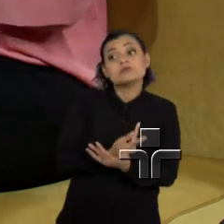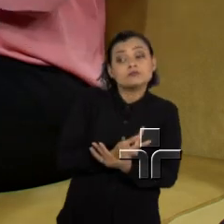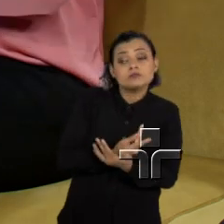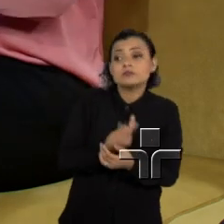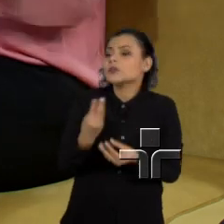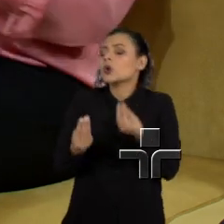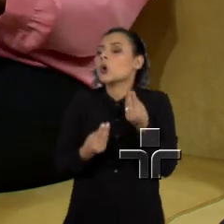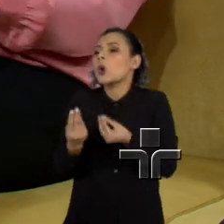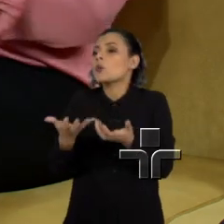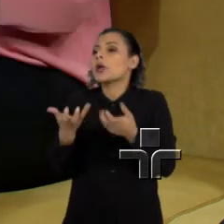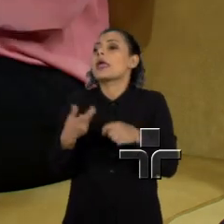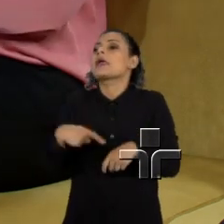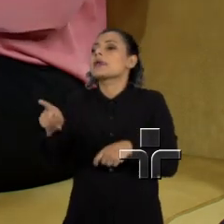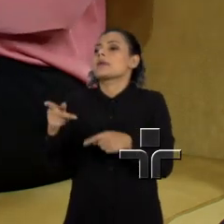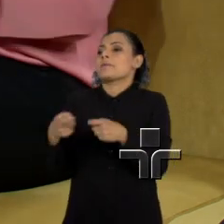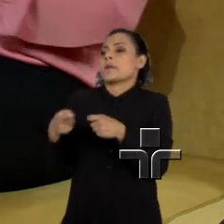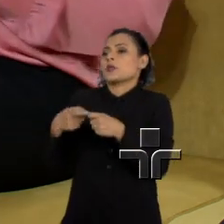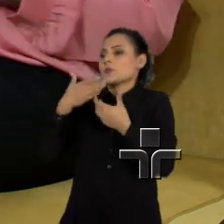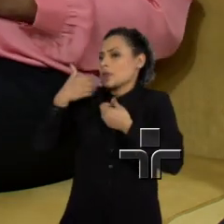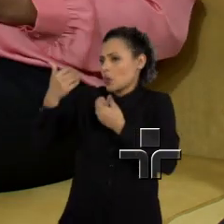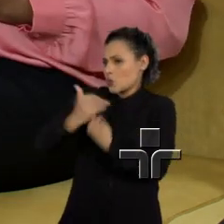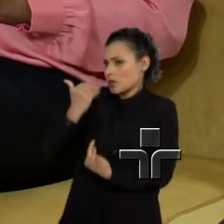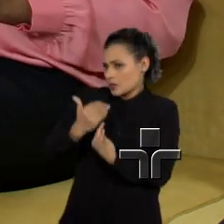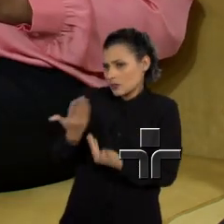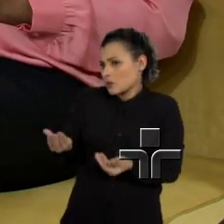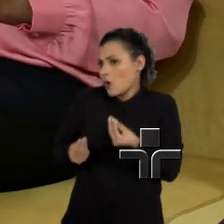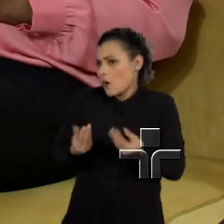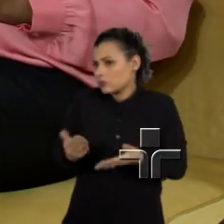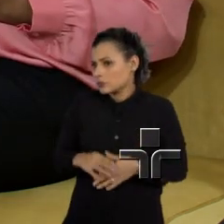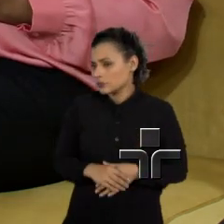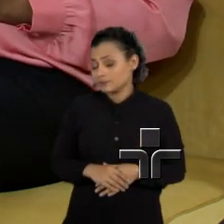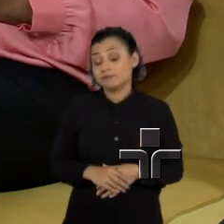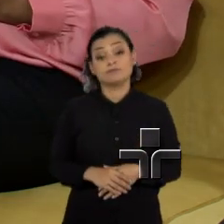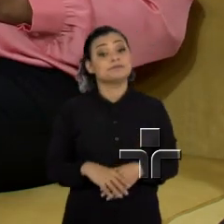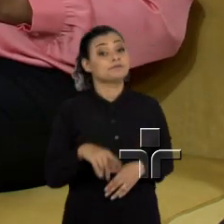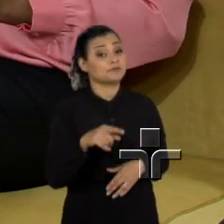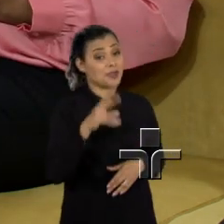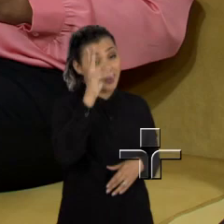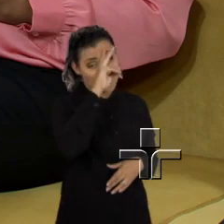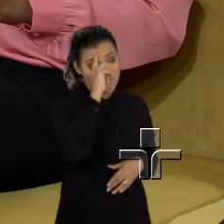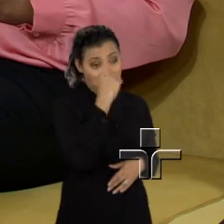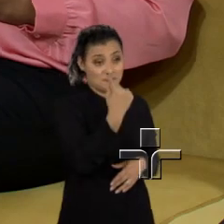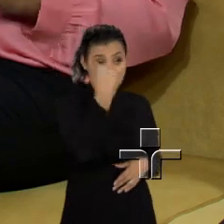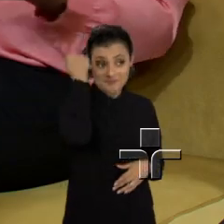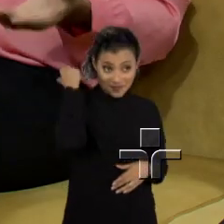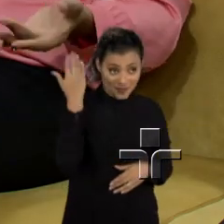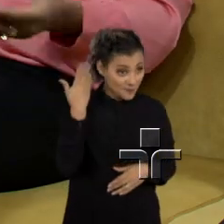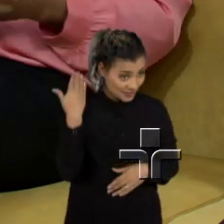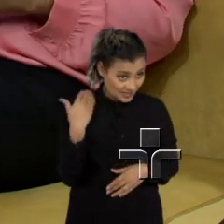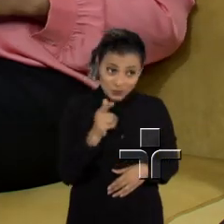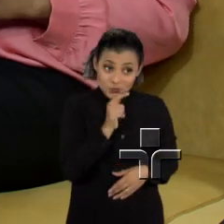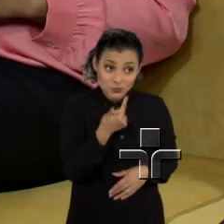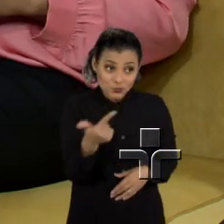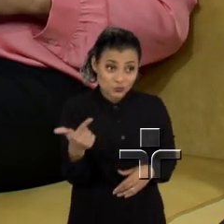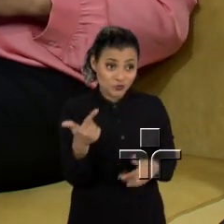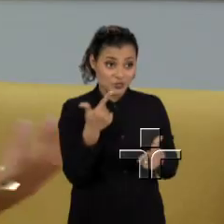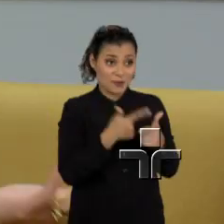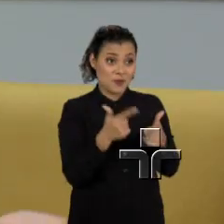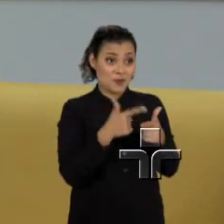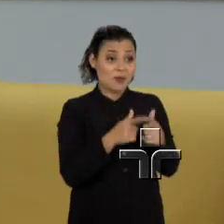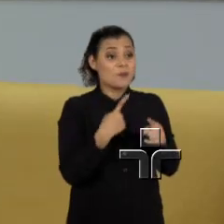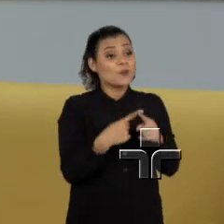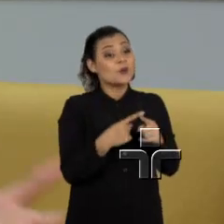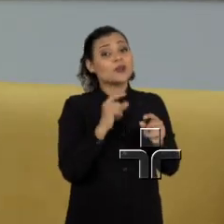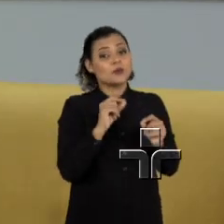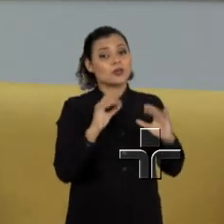quando buscar a ajuda para melhorar o sono? Vamos lembrar que os nossos antepassados não tinham problema de sono, porque eles respeitavam o ciclo